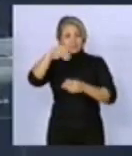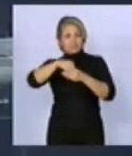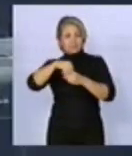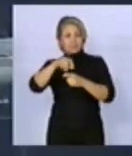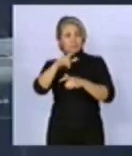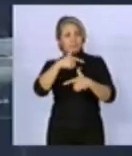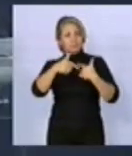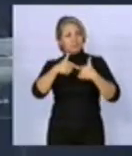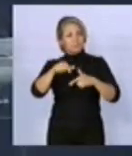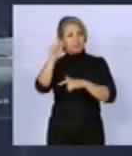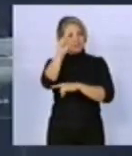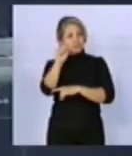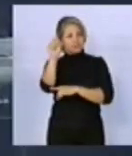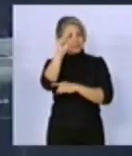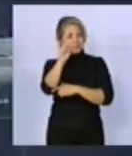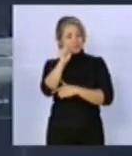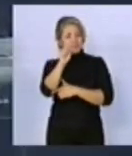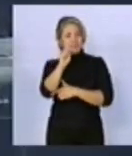compreende